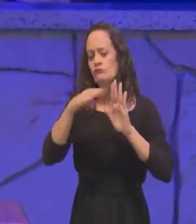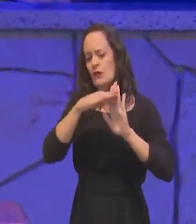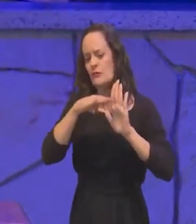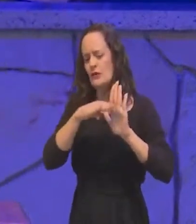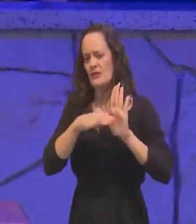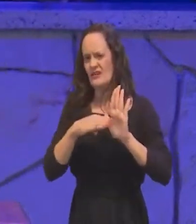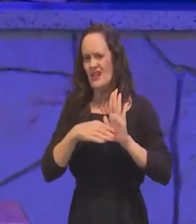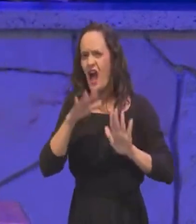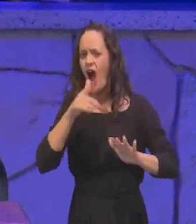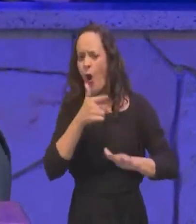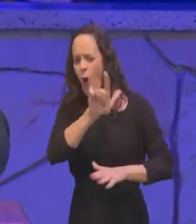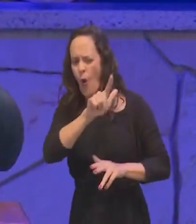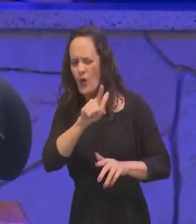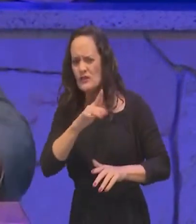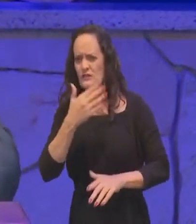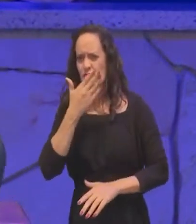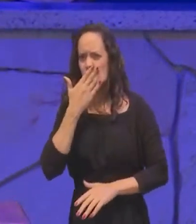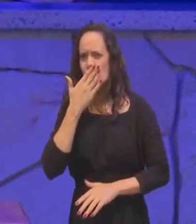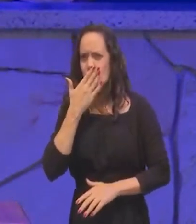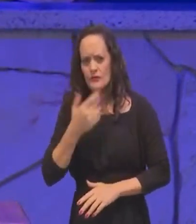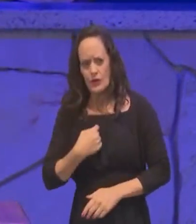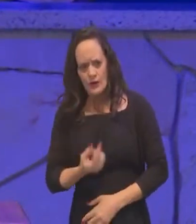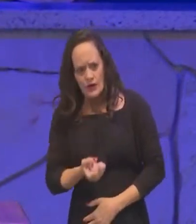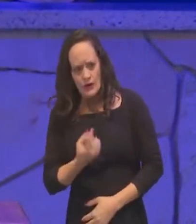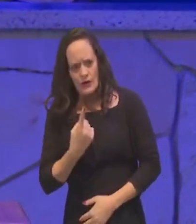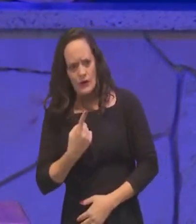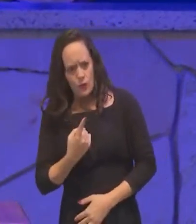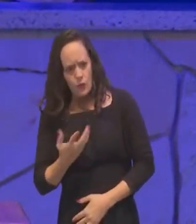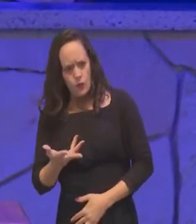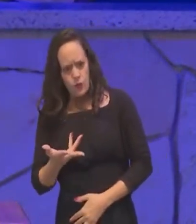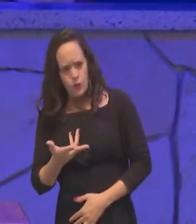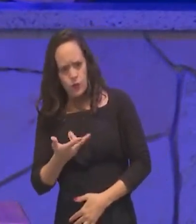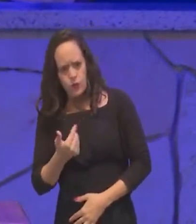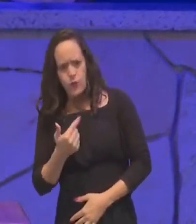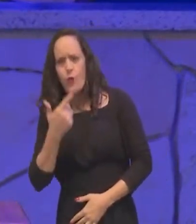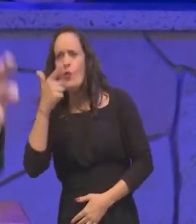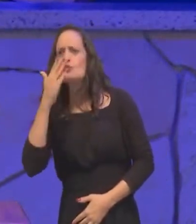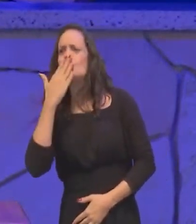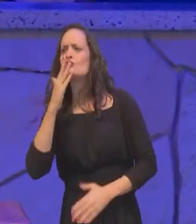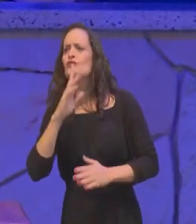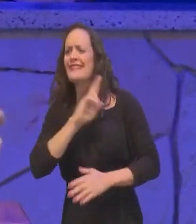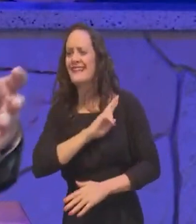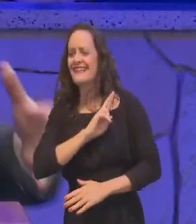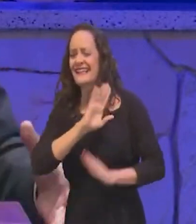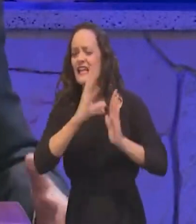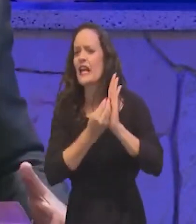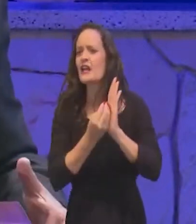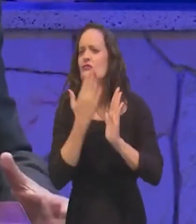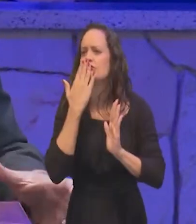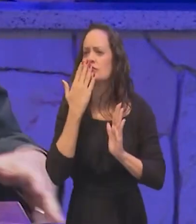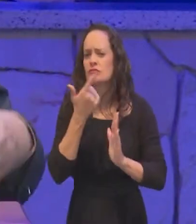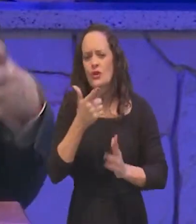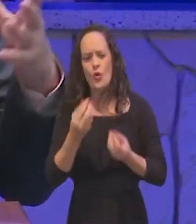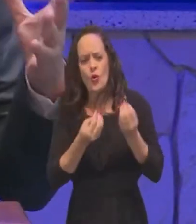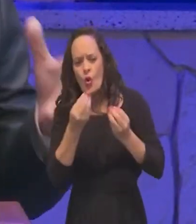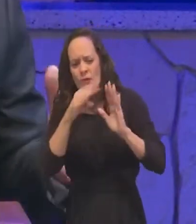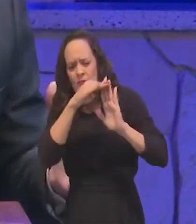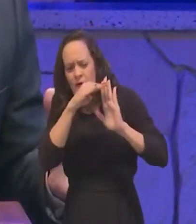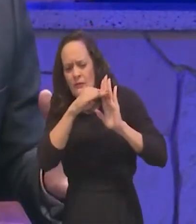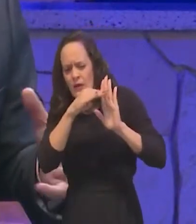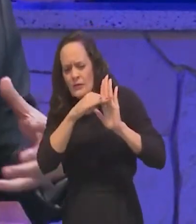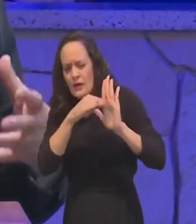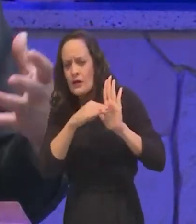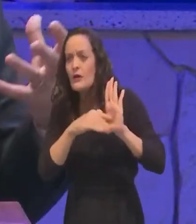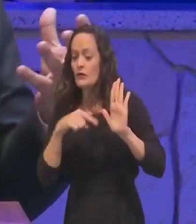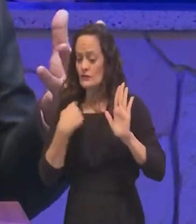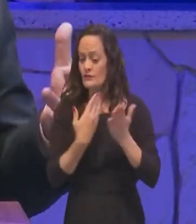liturgias. Fiquei encantado com algumas denominações, com a preocupação da sua liturgia, e nós fomos estudar